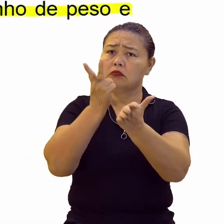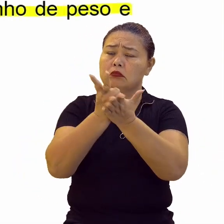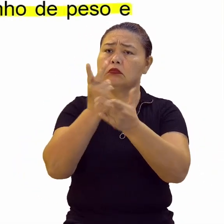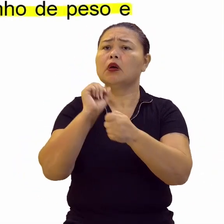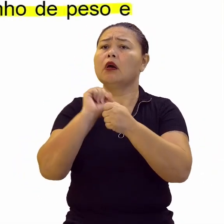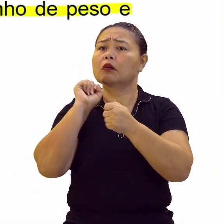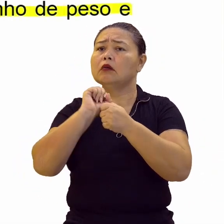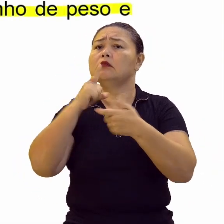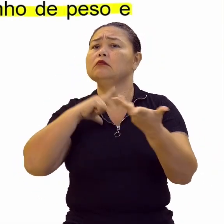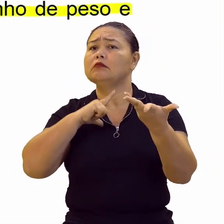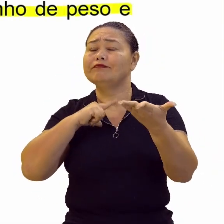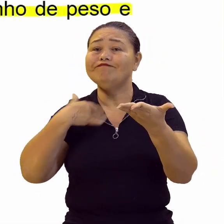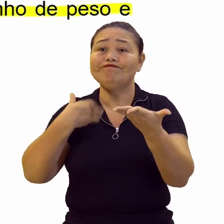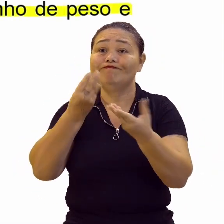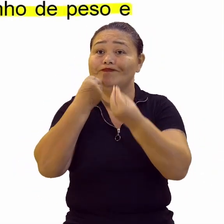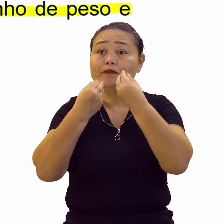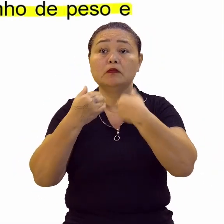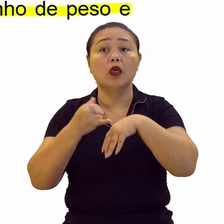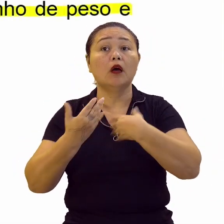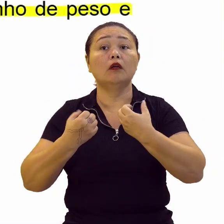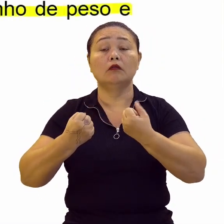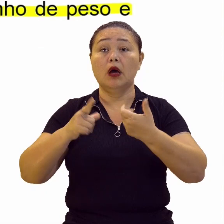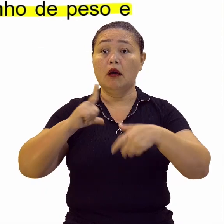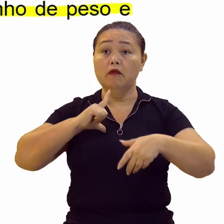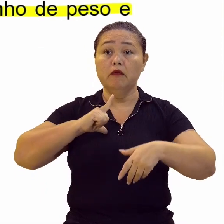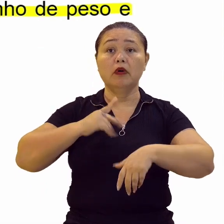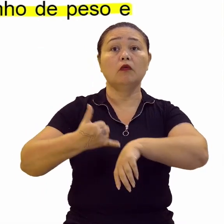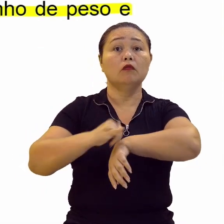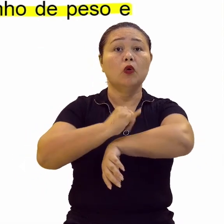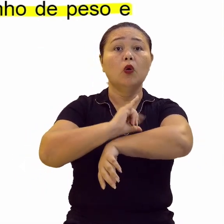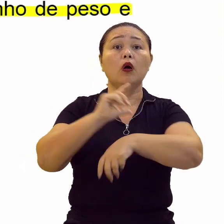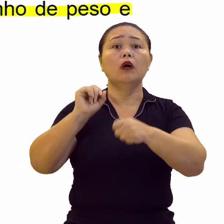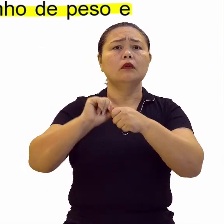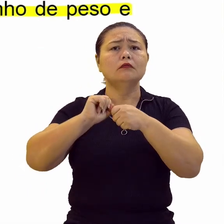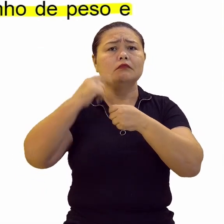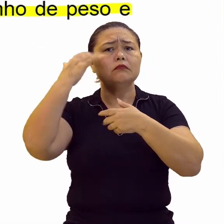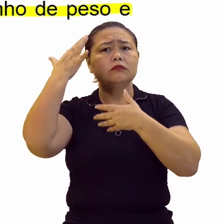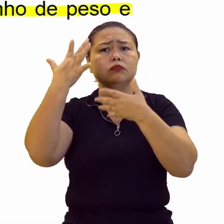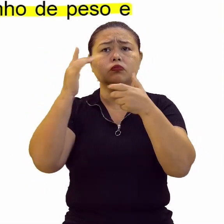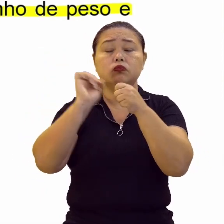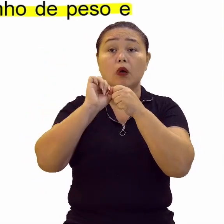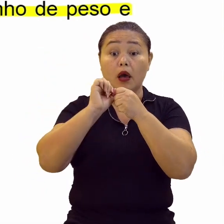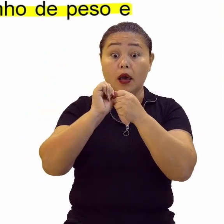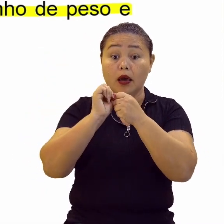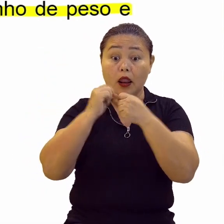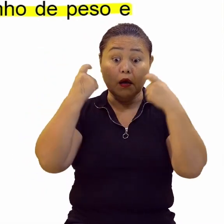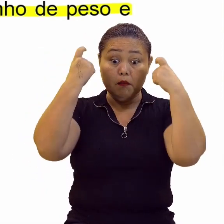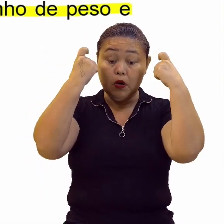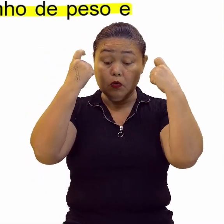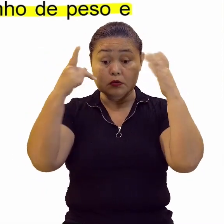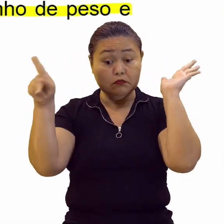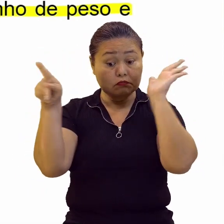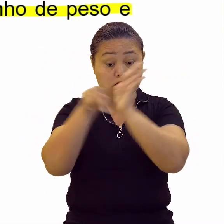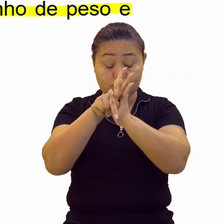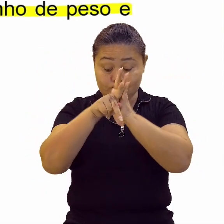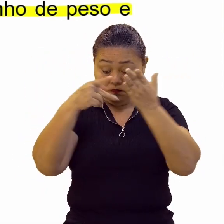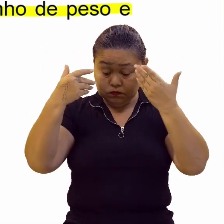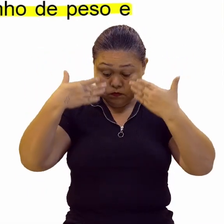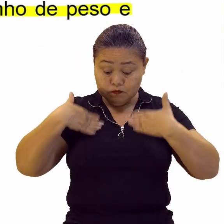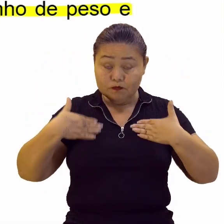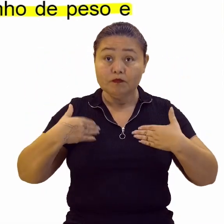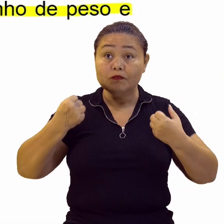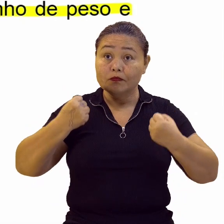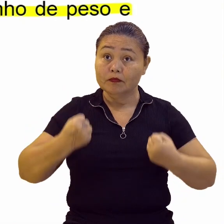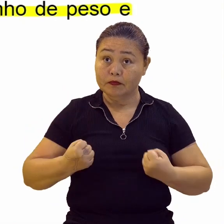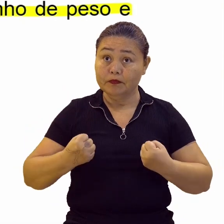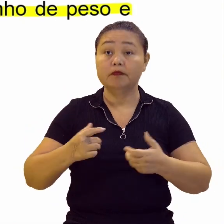de peso, na perturbação da percepção do próprio peso. Prof. A gente